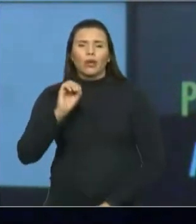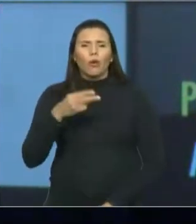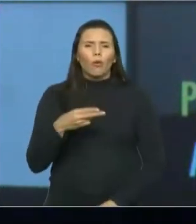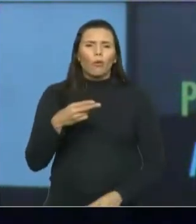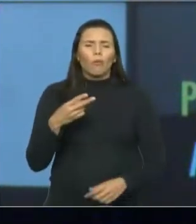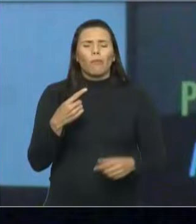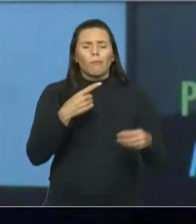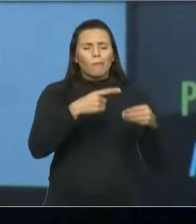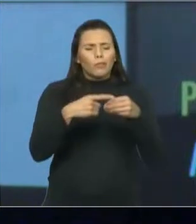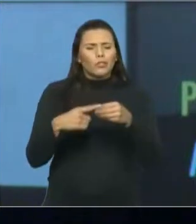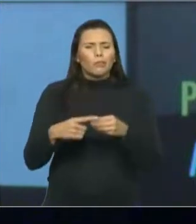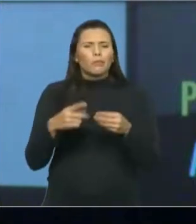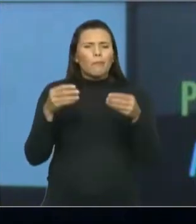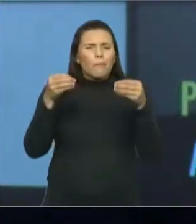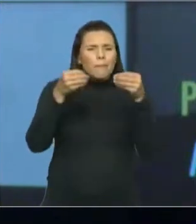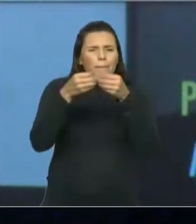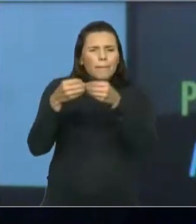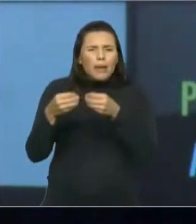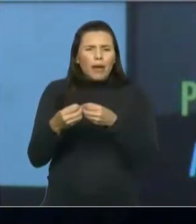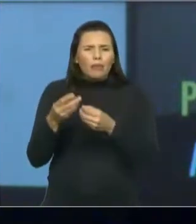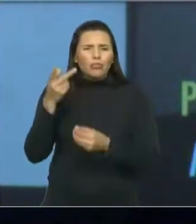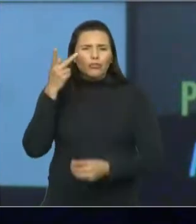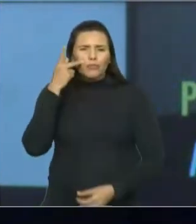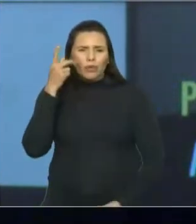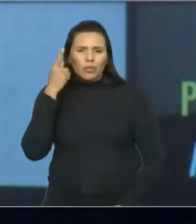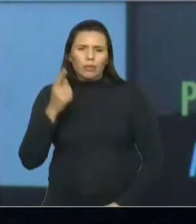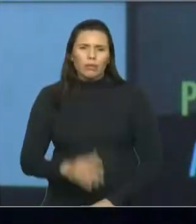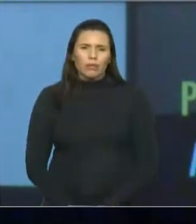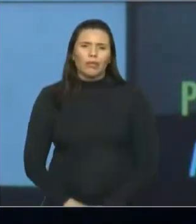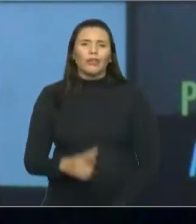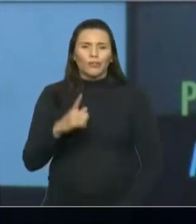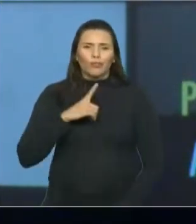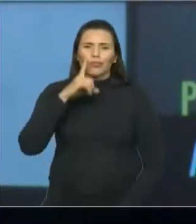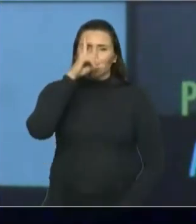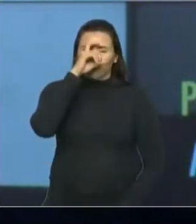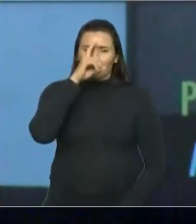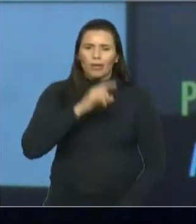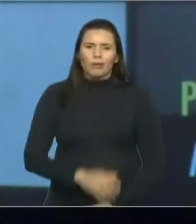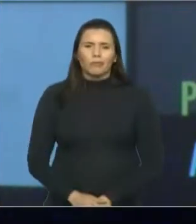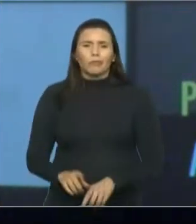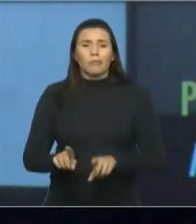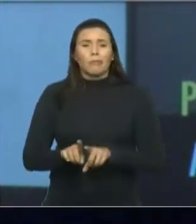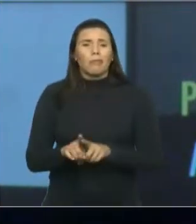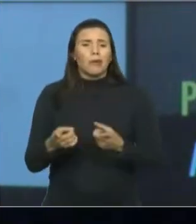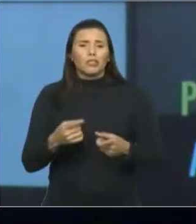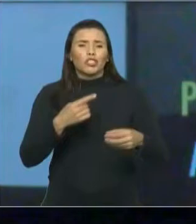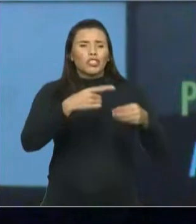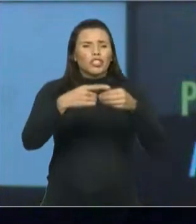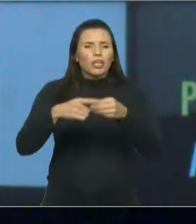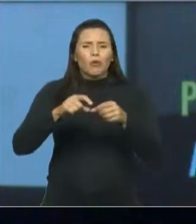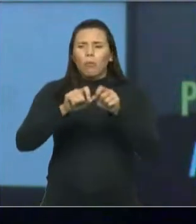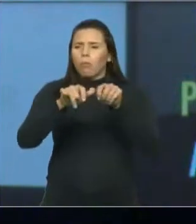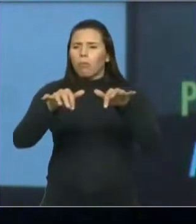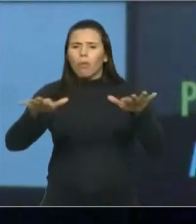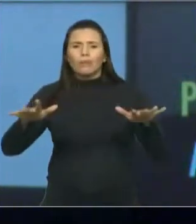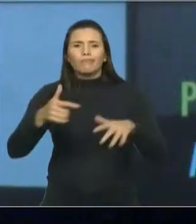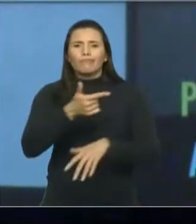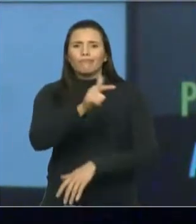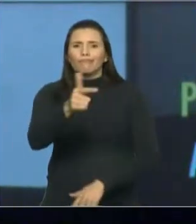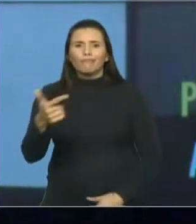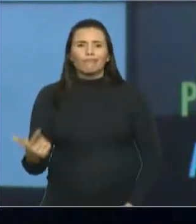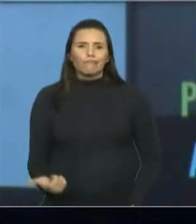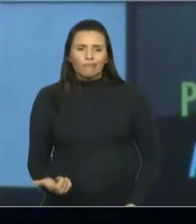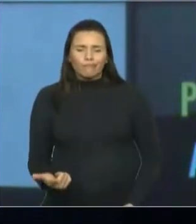circunvizinhança. Agora eu queria que vocês passassem de novo o slide. O próximo slide. Olha a rede do Ceará hoje. A rede